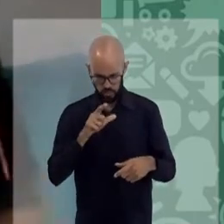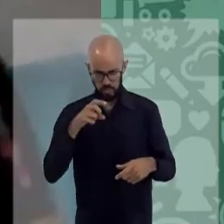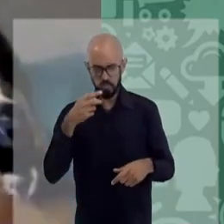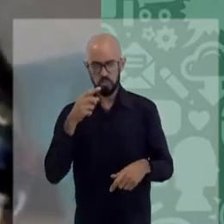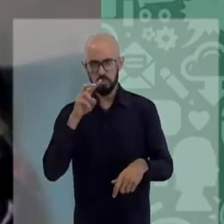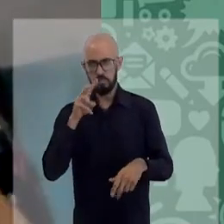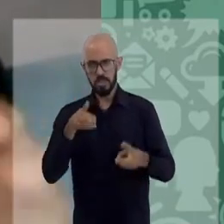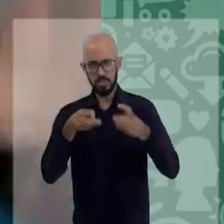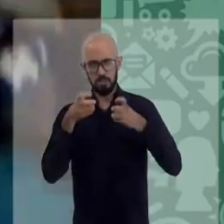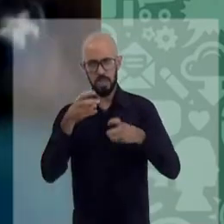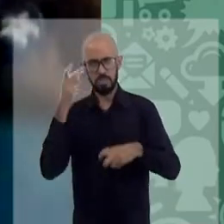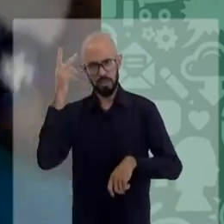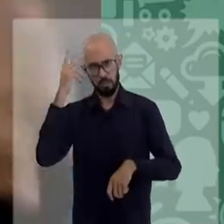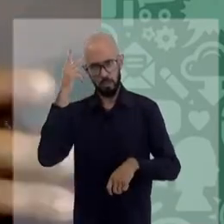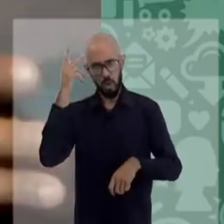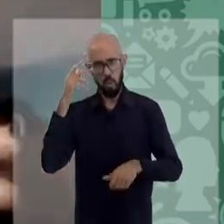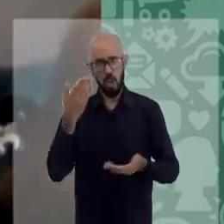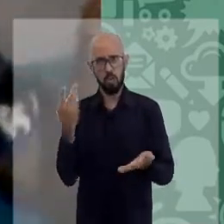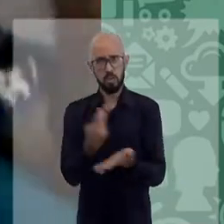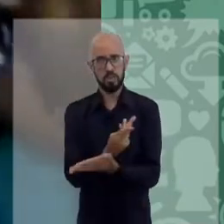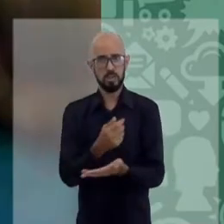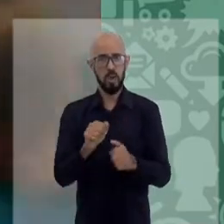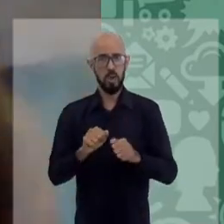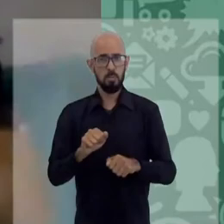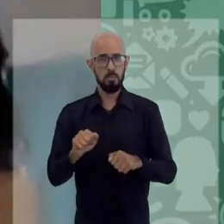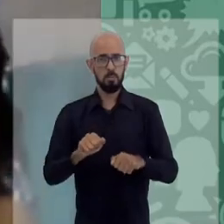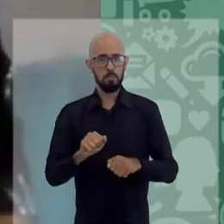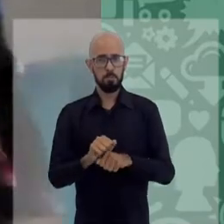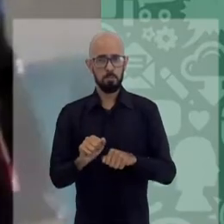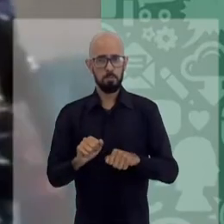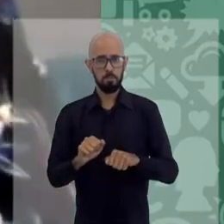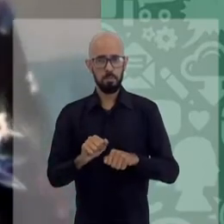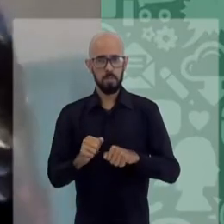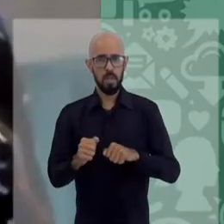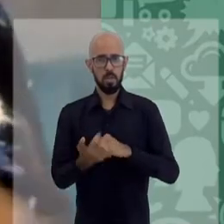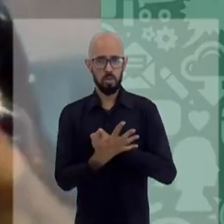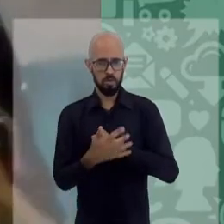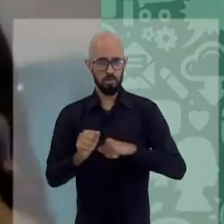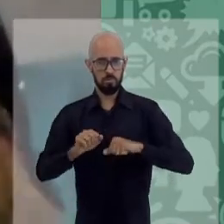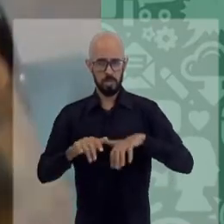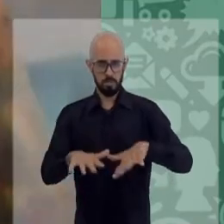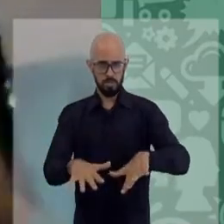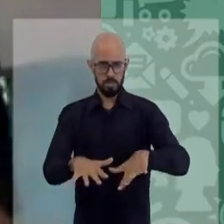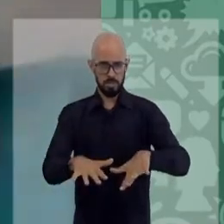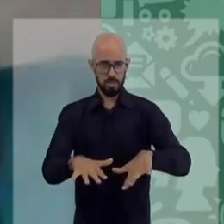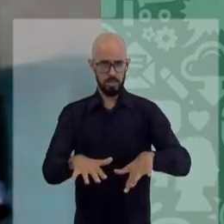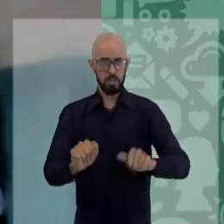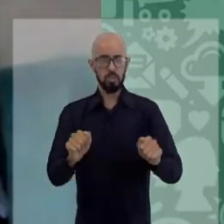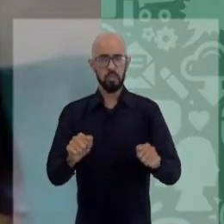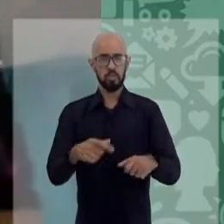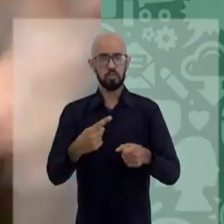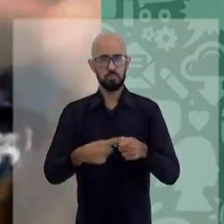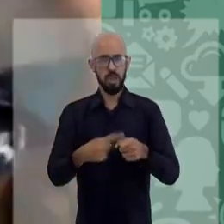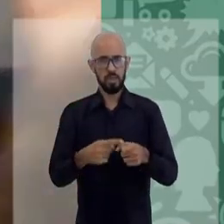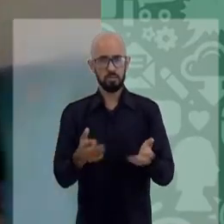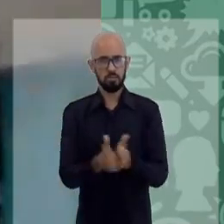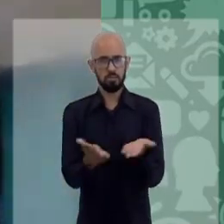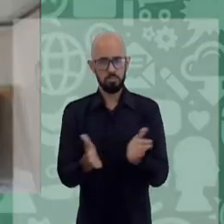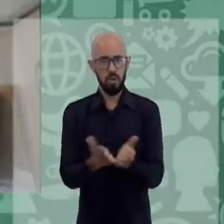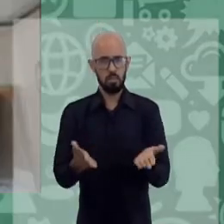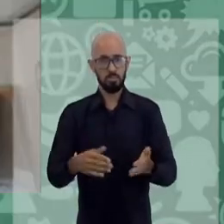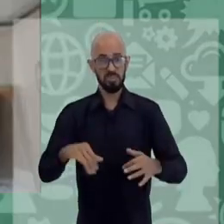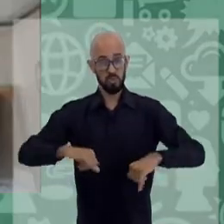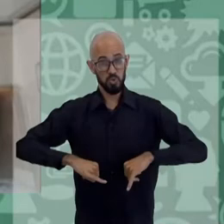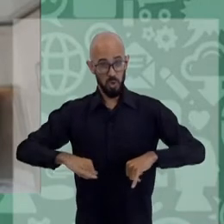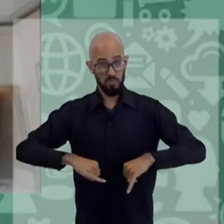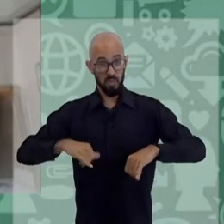visualizar aqui em São Paulo. Veio pandemia, os territórios periféricos, eles são aqueles que são mais atingidos, né, que sofrem mais os